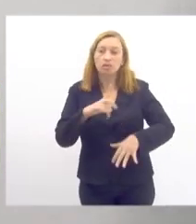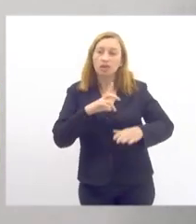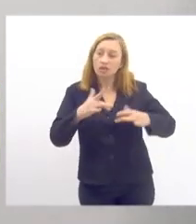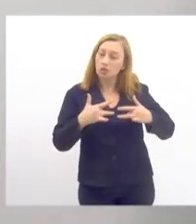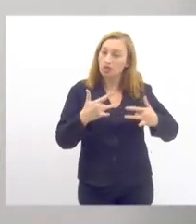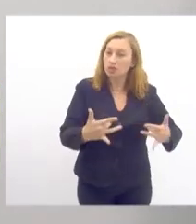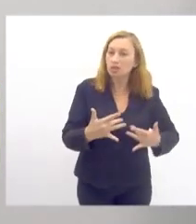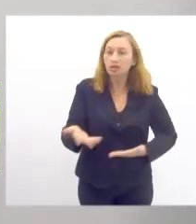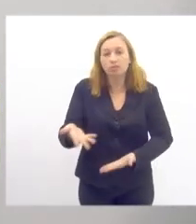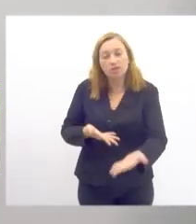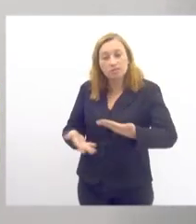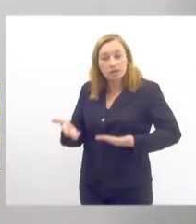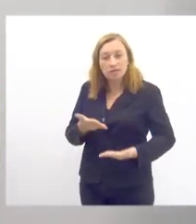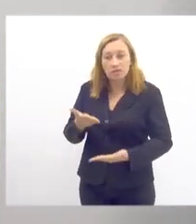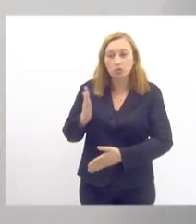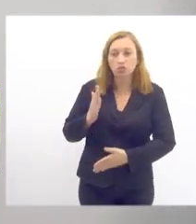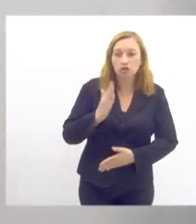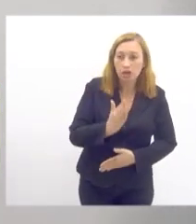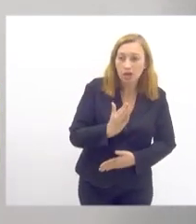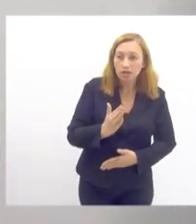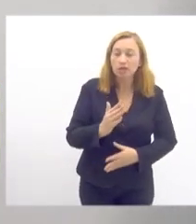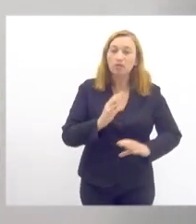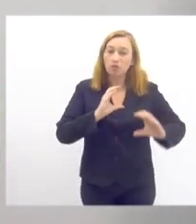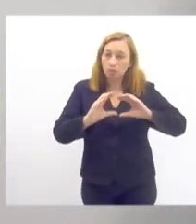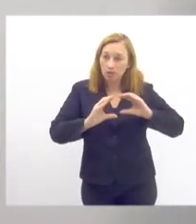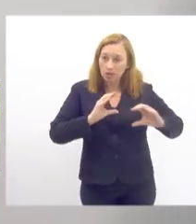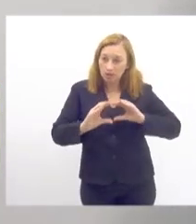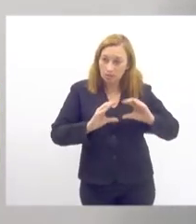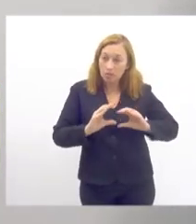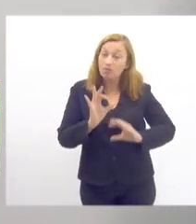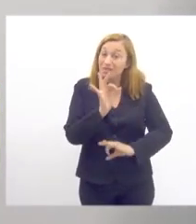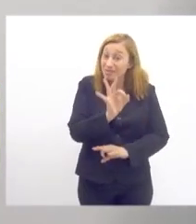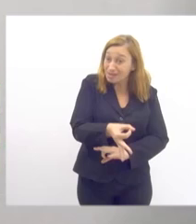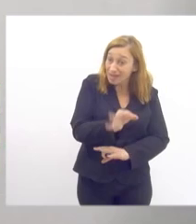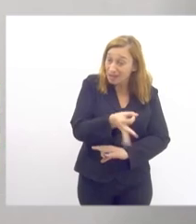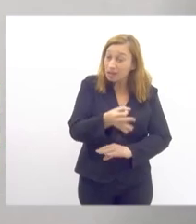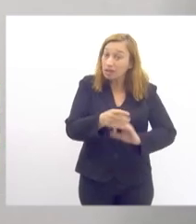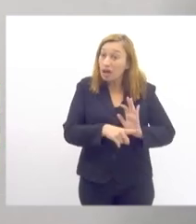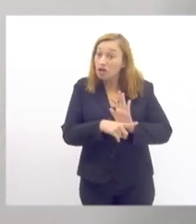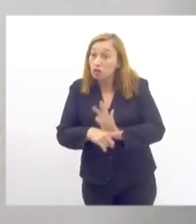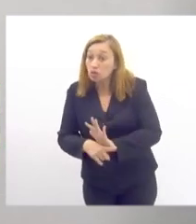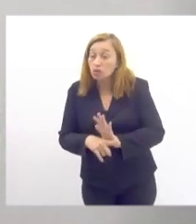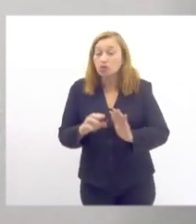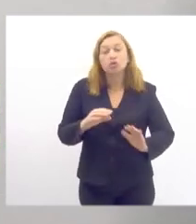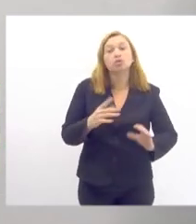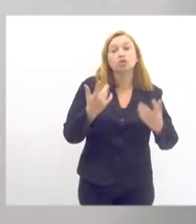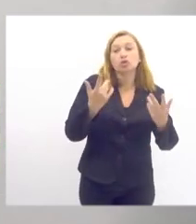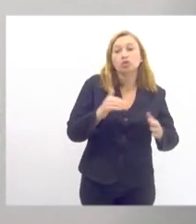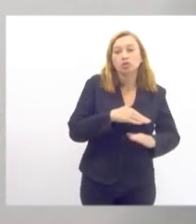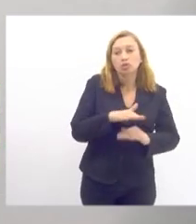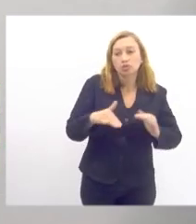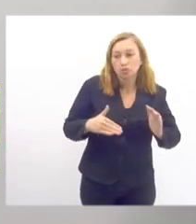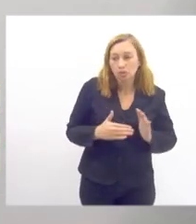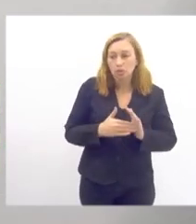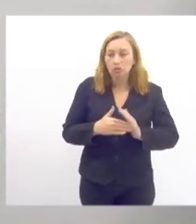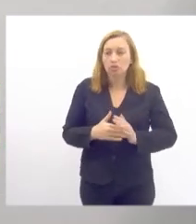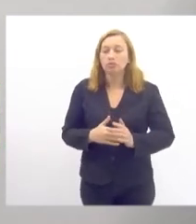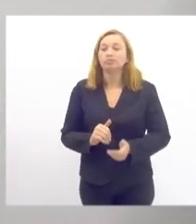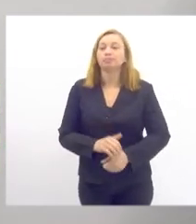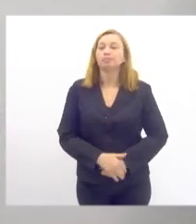solidariedade, participação direta, efetividade, né, na ajuda comum entre as categorias.